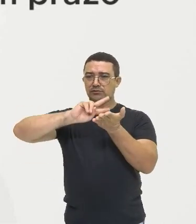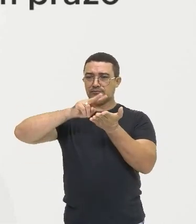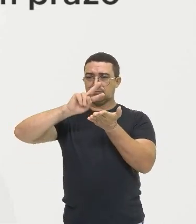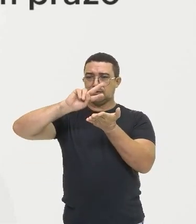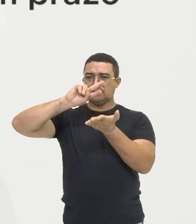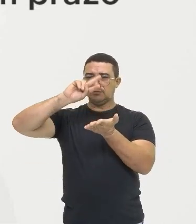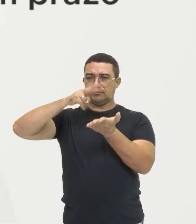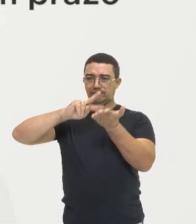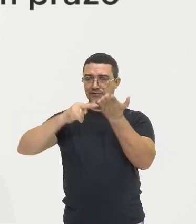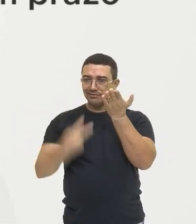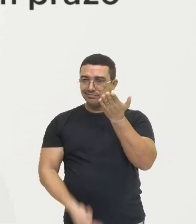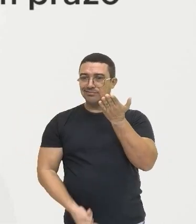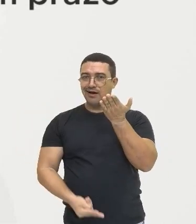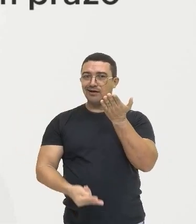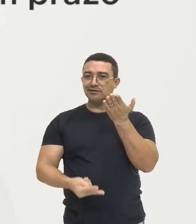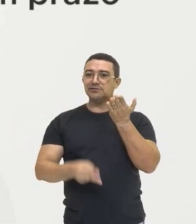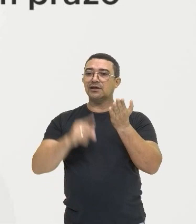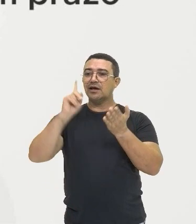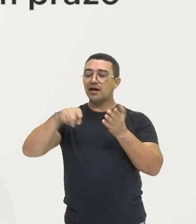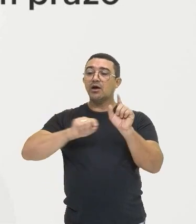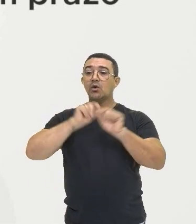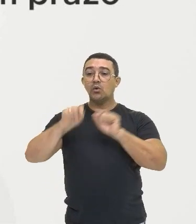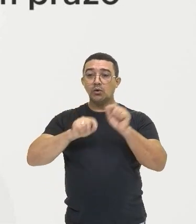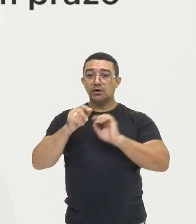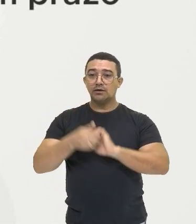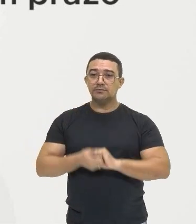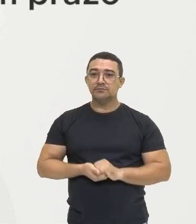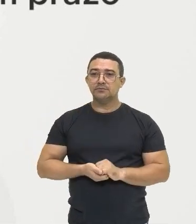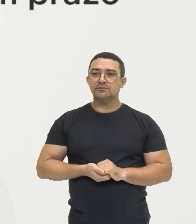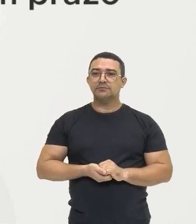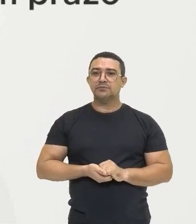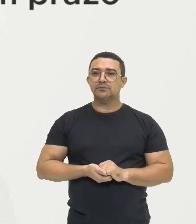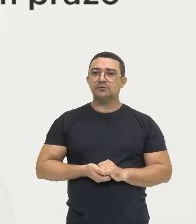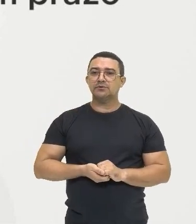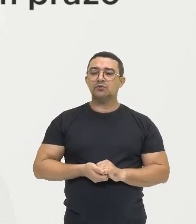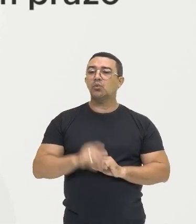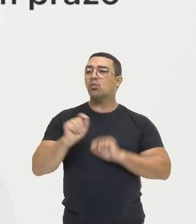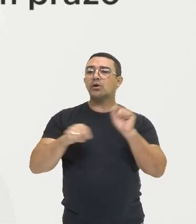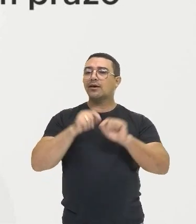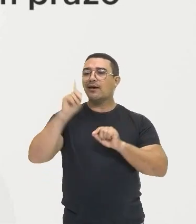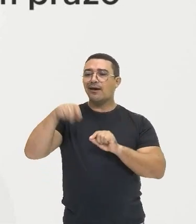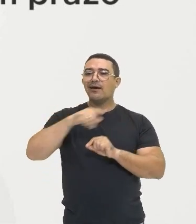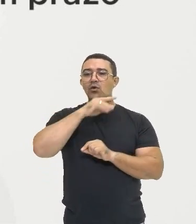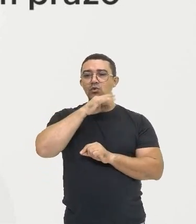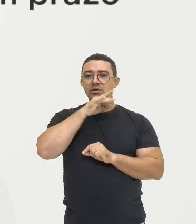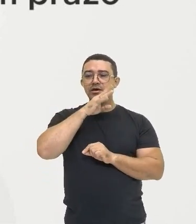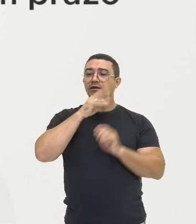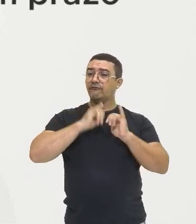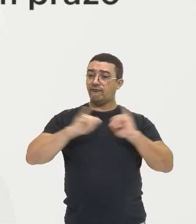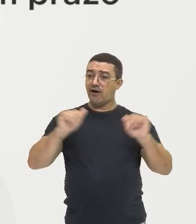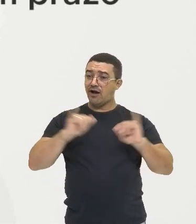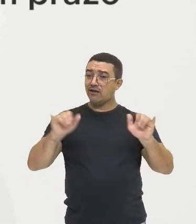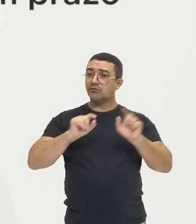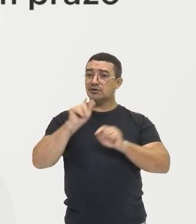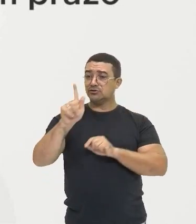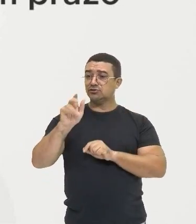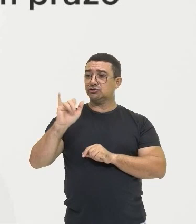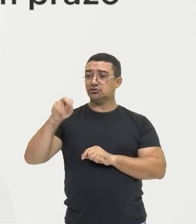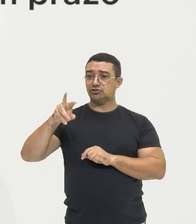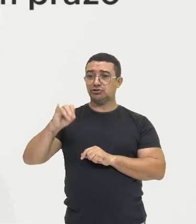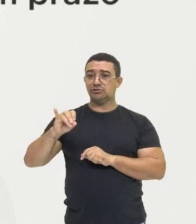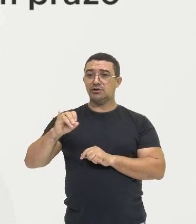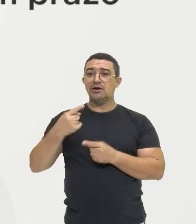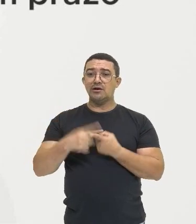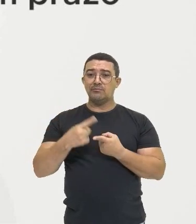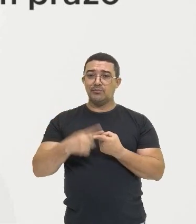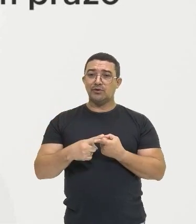das desvantagens, a gente pode citar que ele mensura a desigualdade de renda de forma